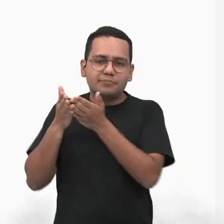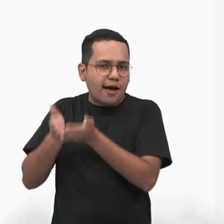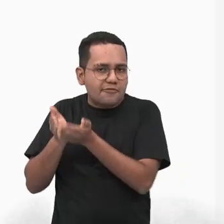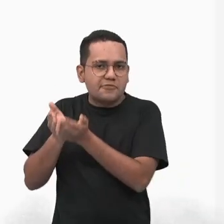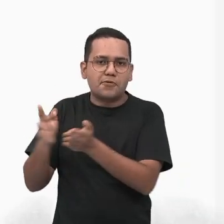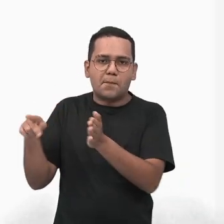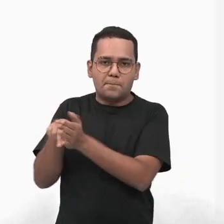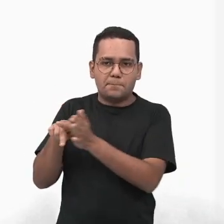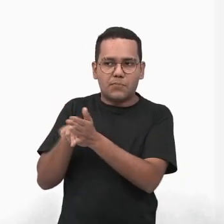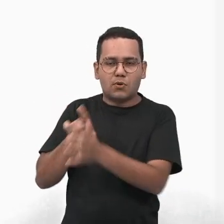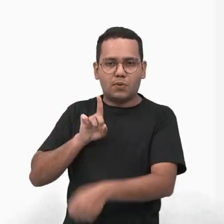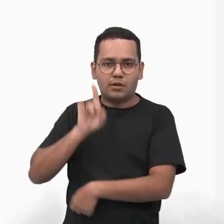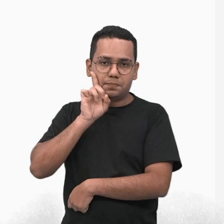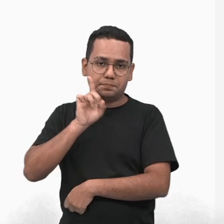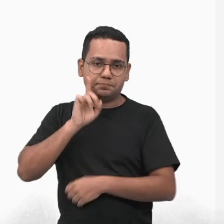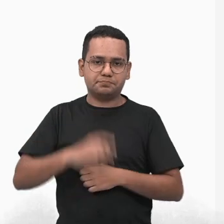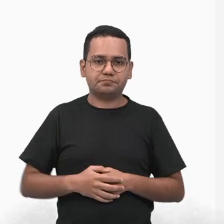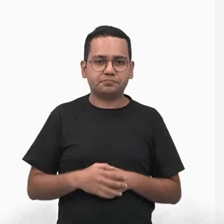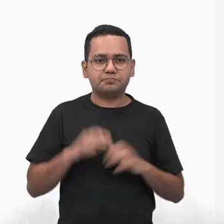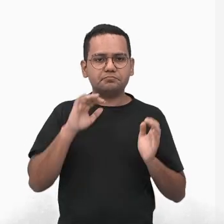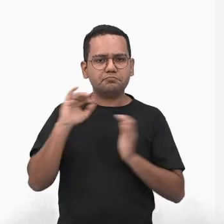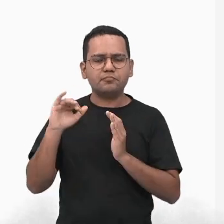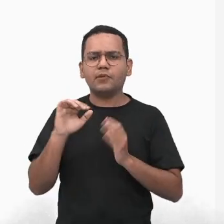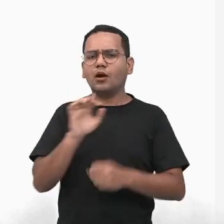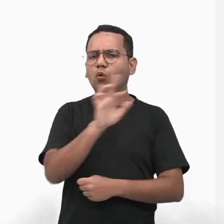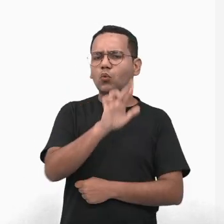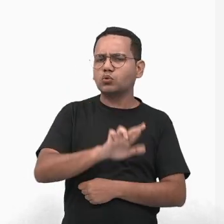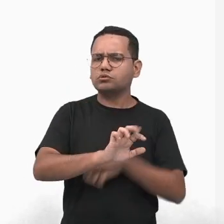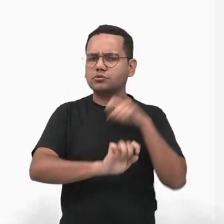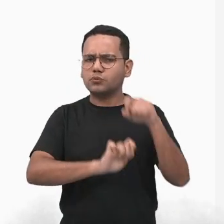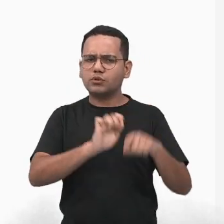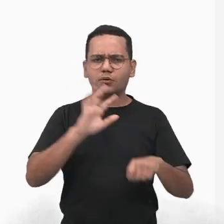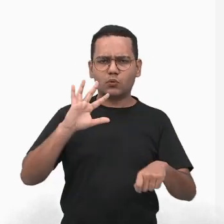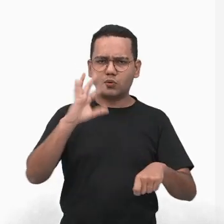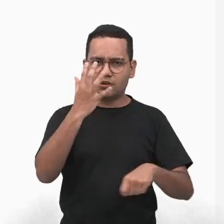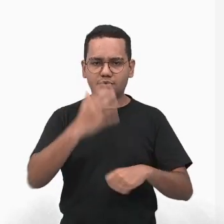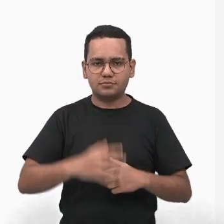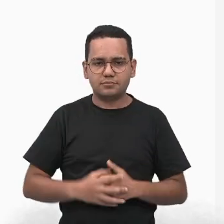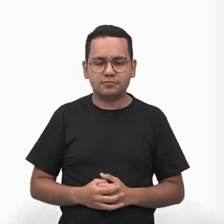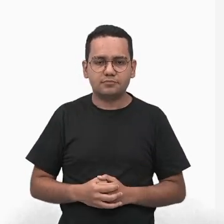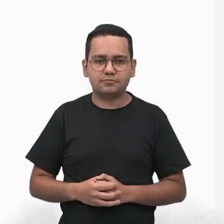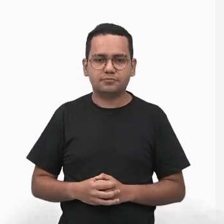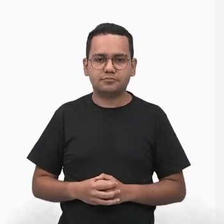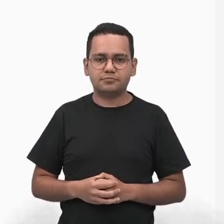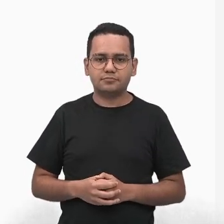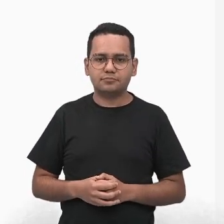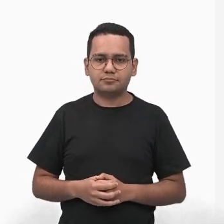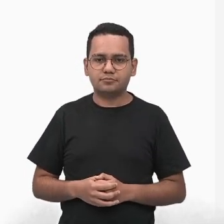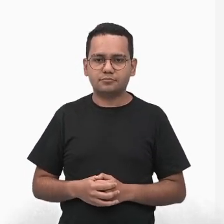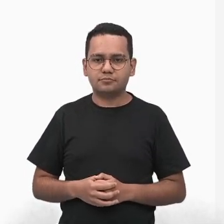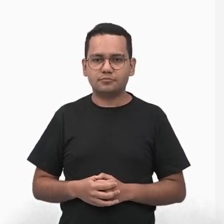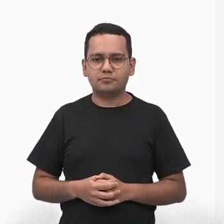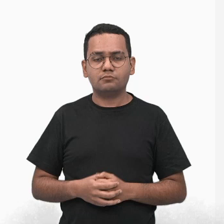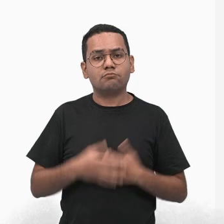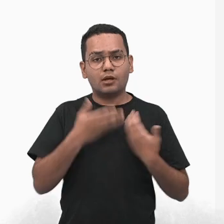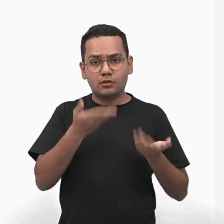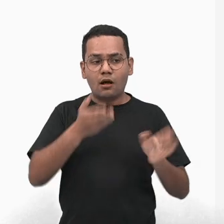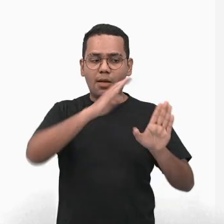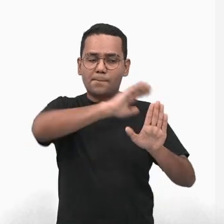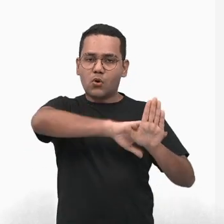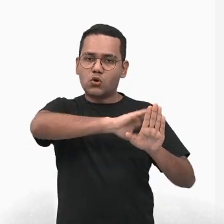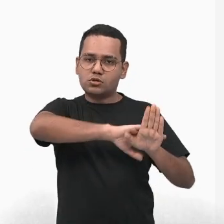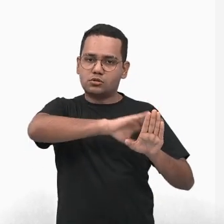gente entender o que estava passando na Rússia naquele momento. Na Rússia, triunfava a